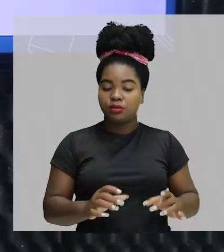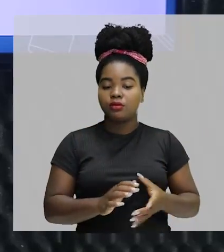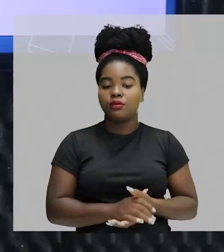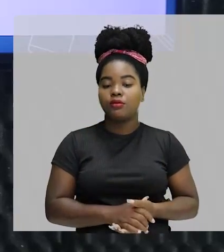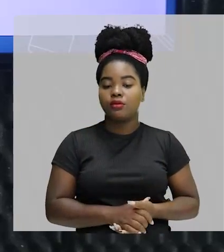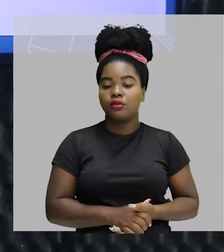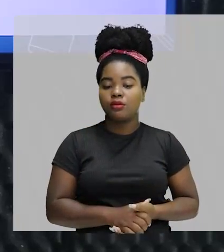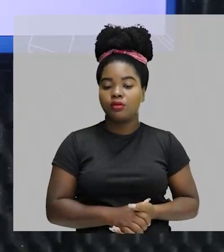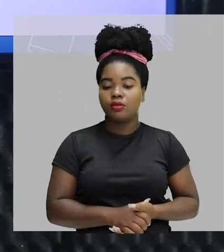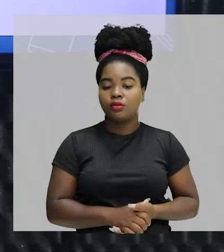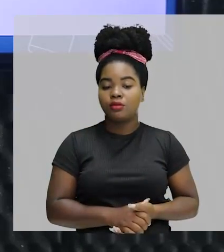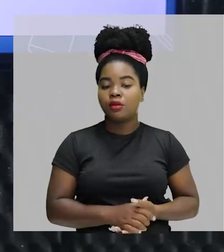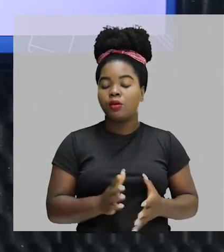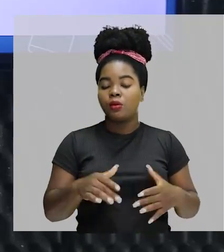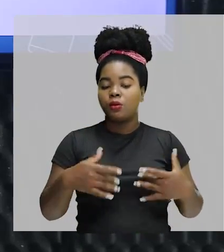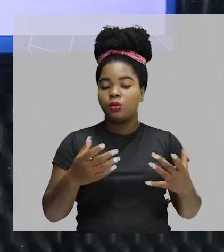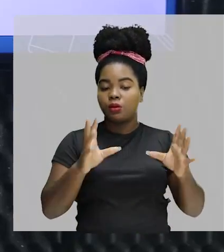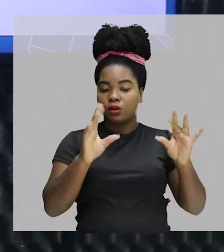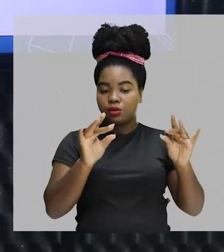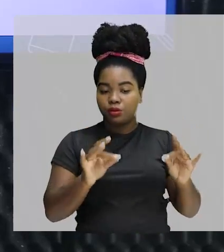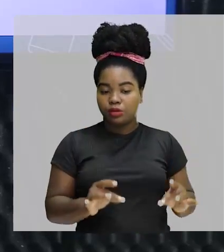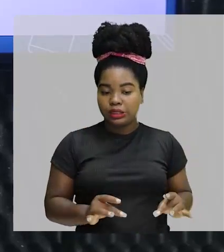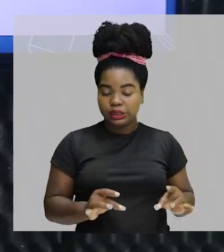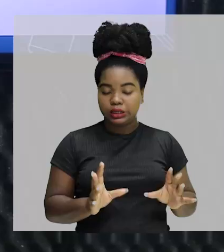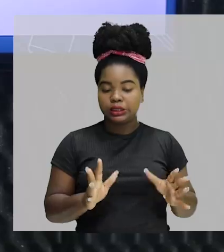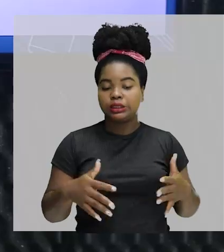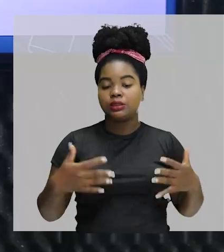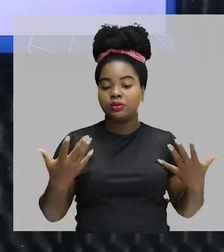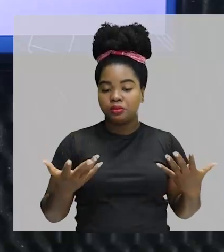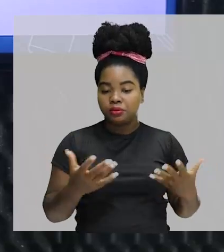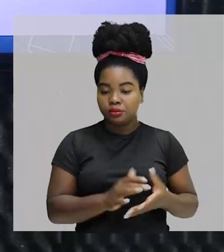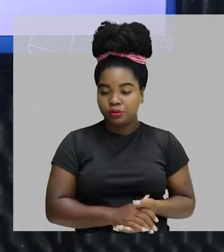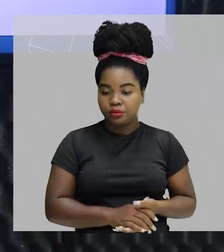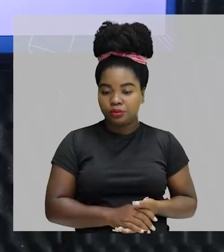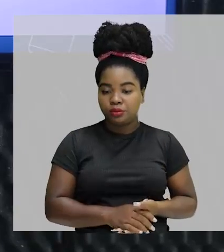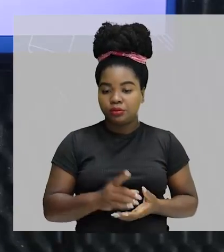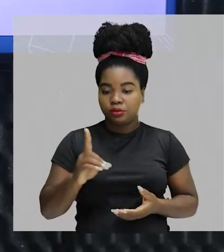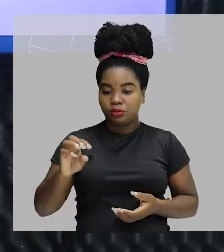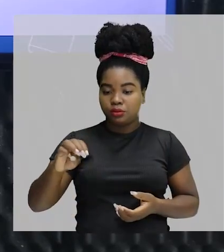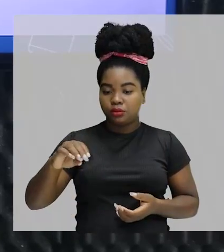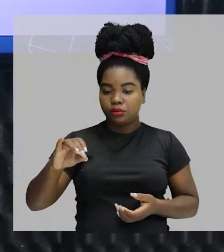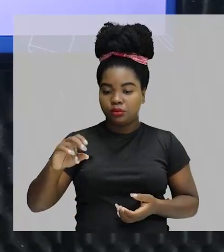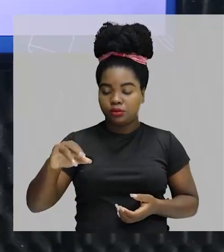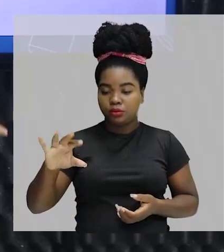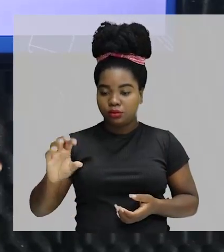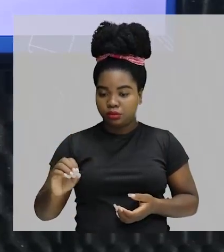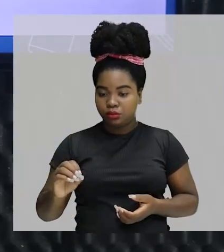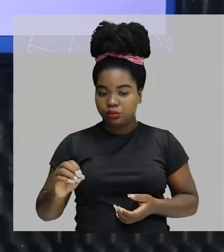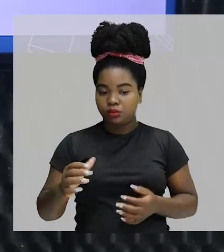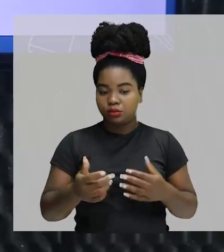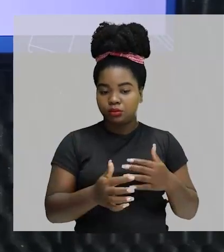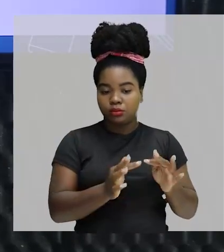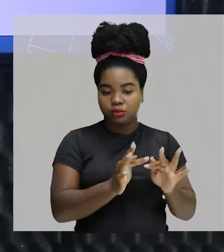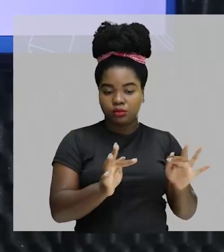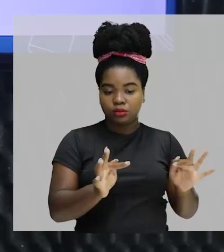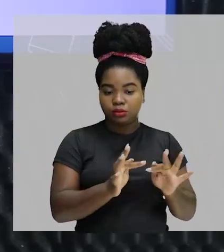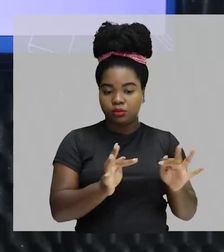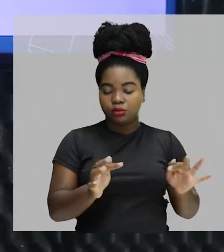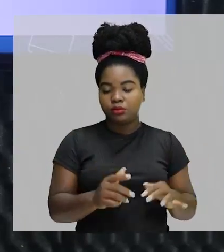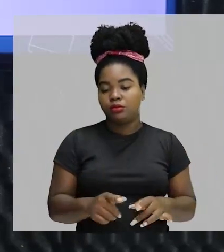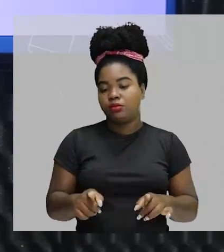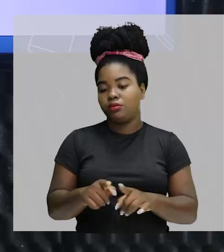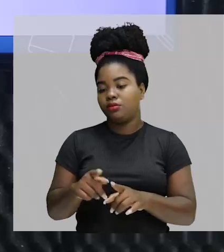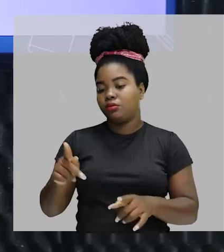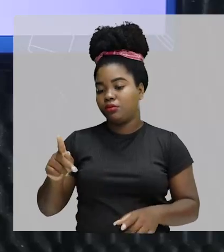É justamente em relação ao domínio de ambas as funções. No caso, a função exponencial e